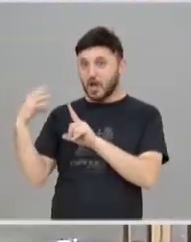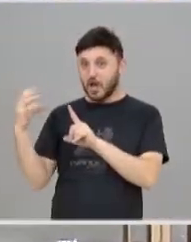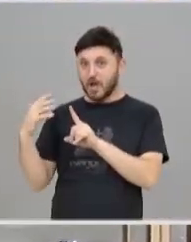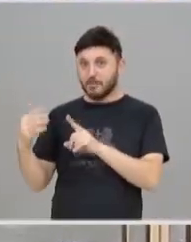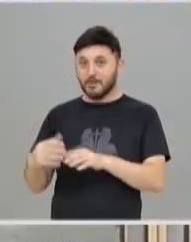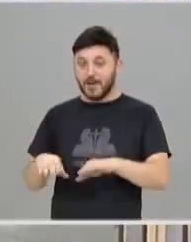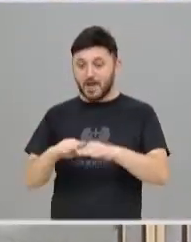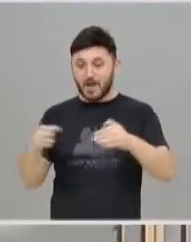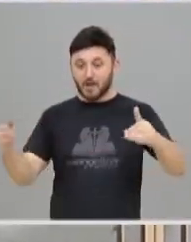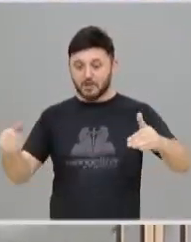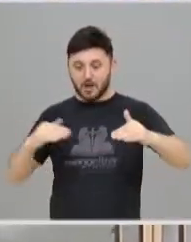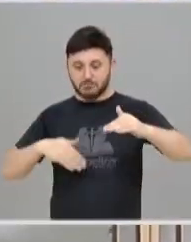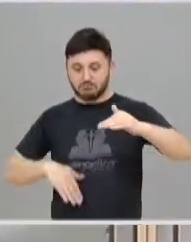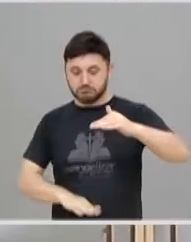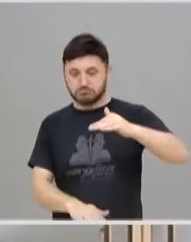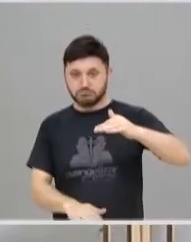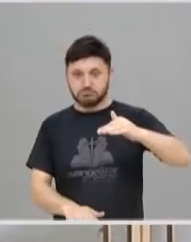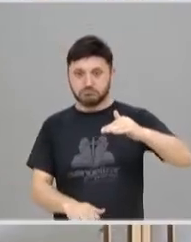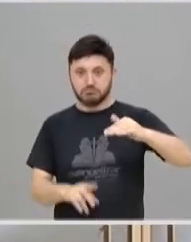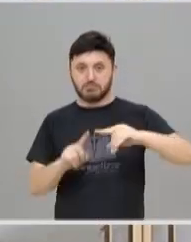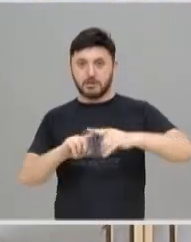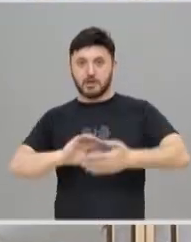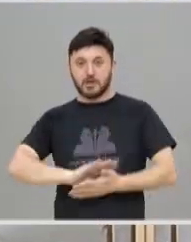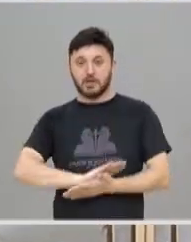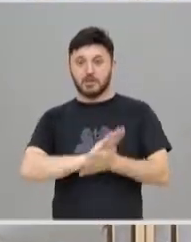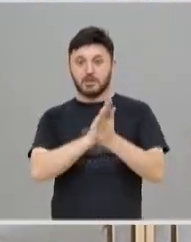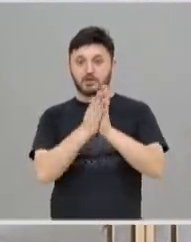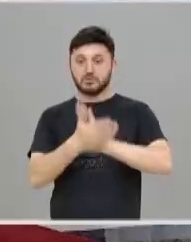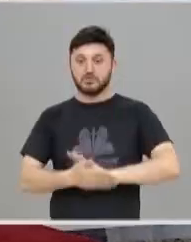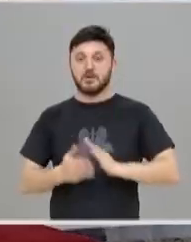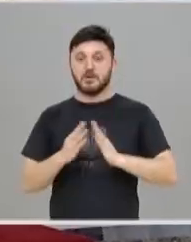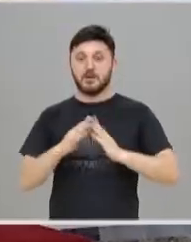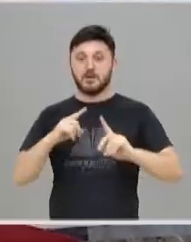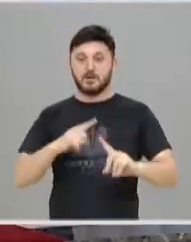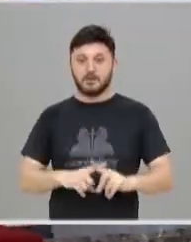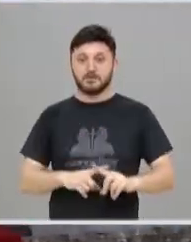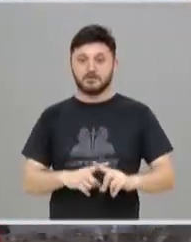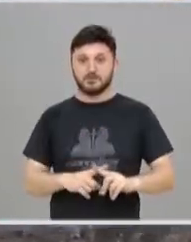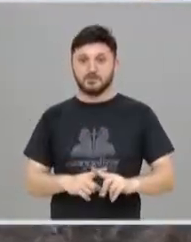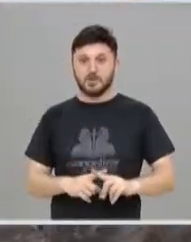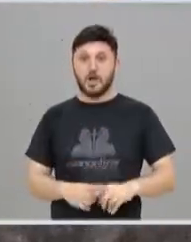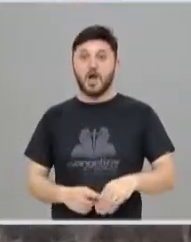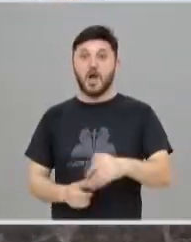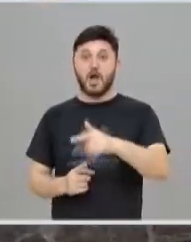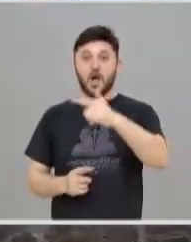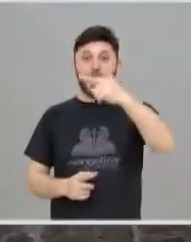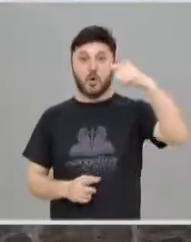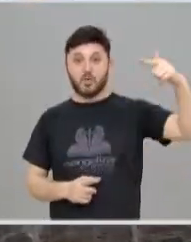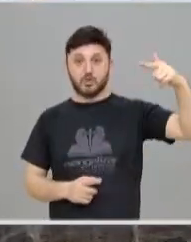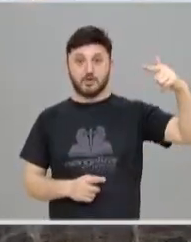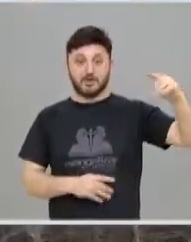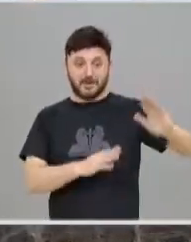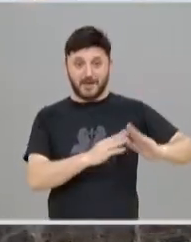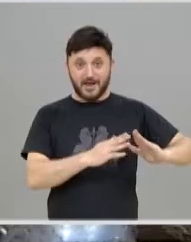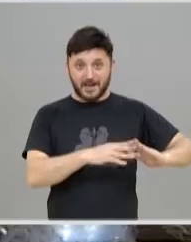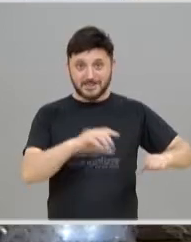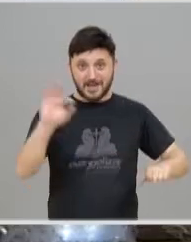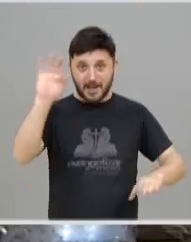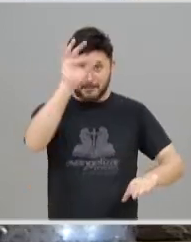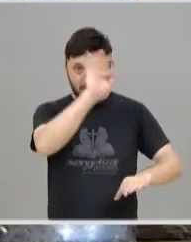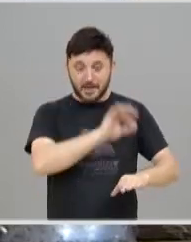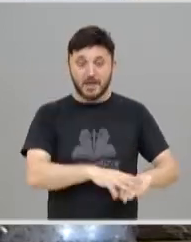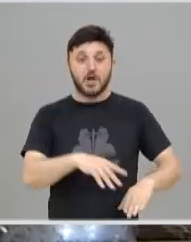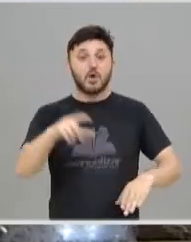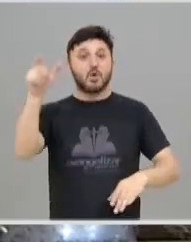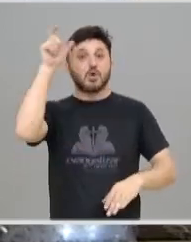embaixo do altar para destruir a igreja, a outra o diabo